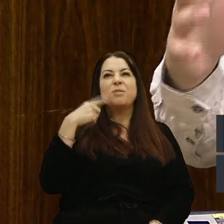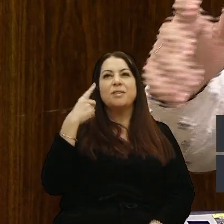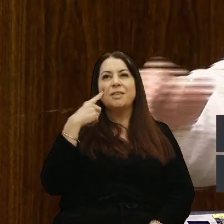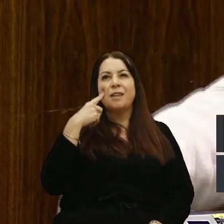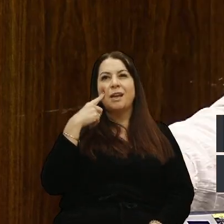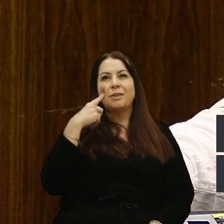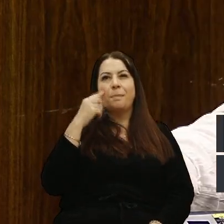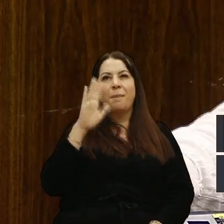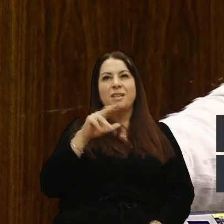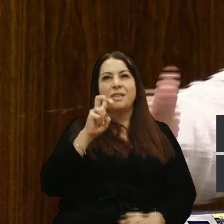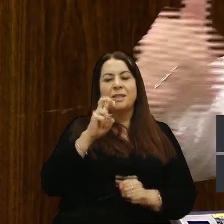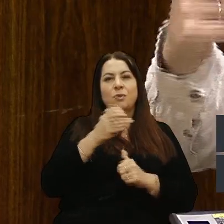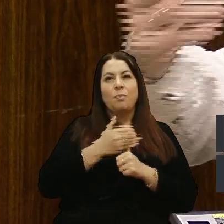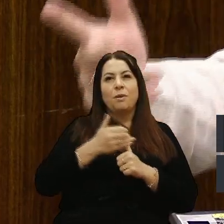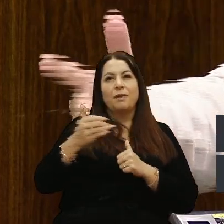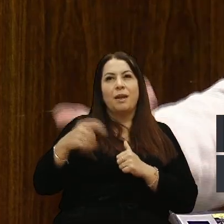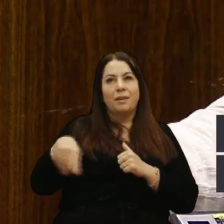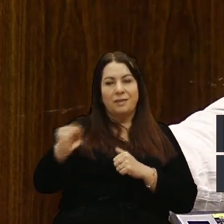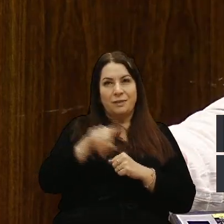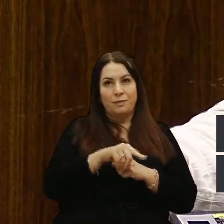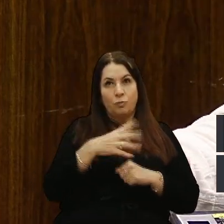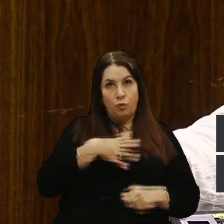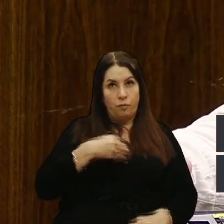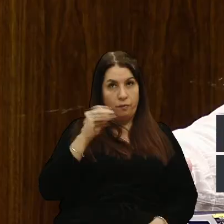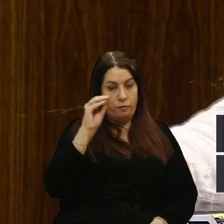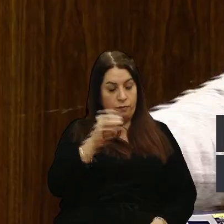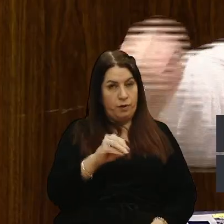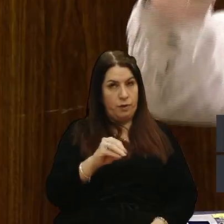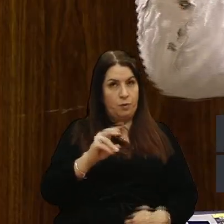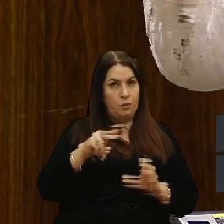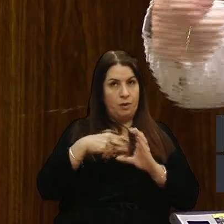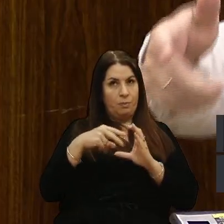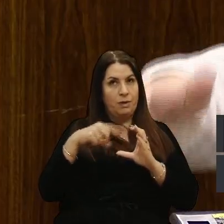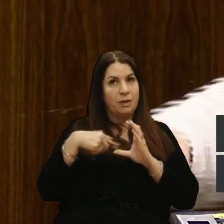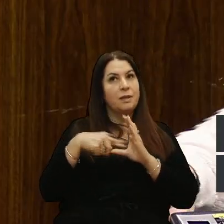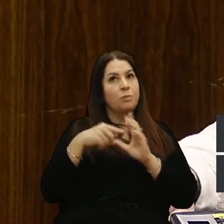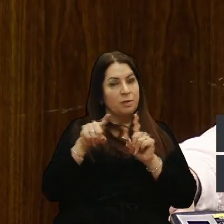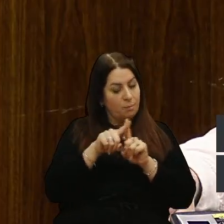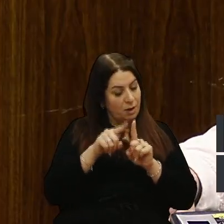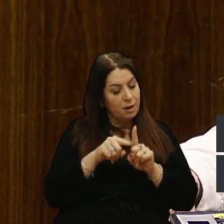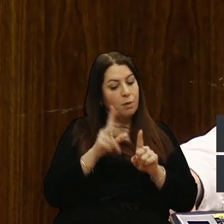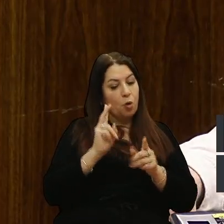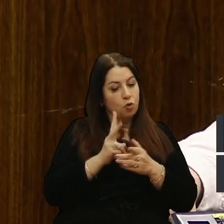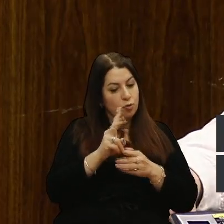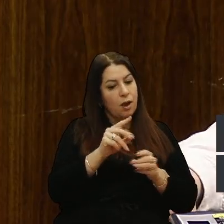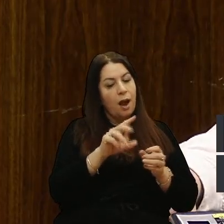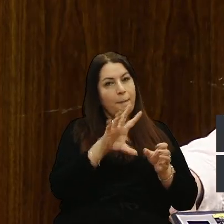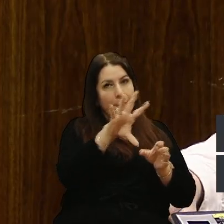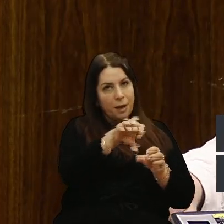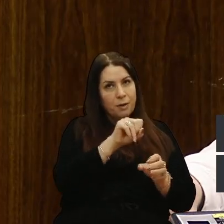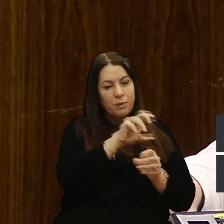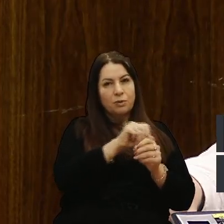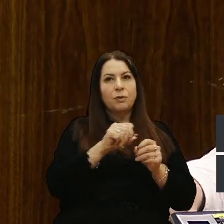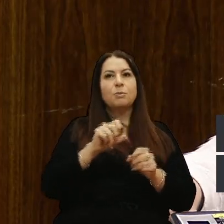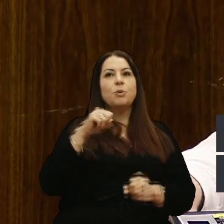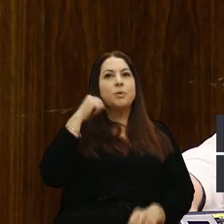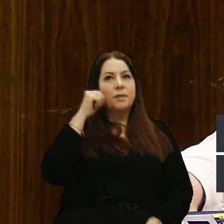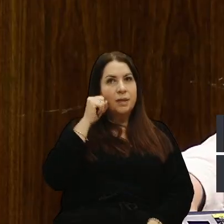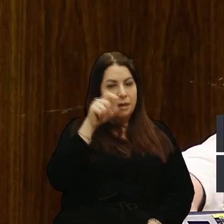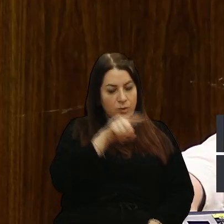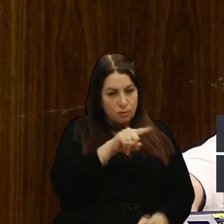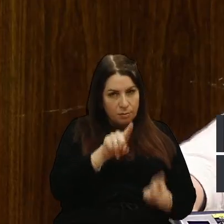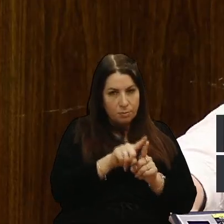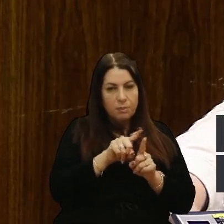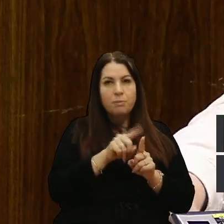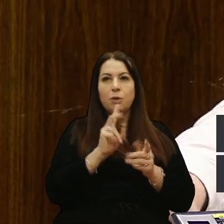5 mandatos. Colocou um filho na Câmara dos Deputados para mamar também. Botou um filho no Senado da República